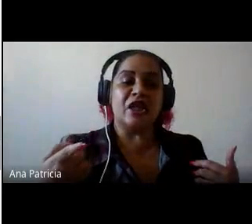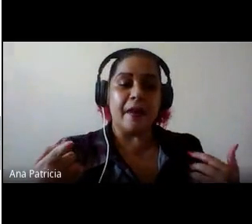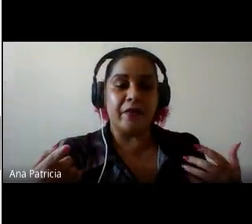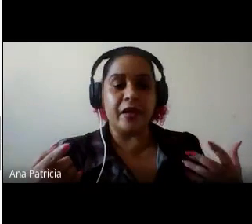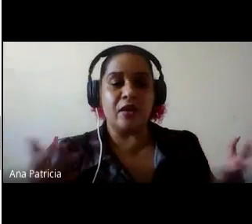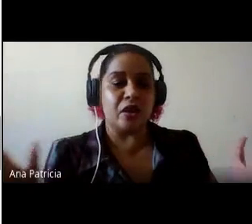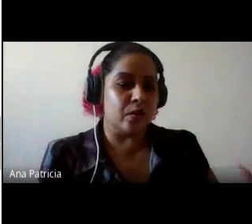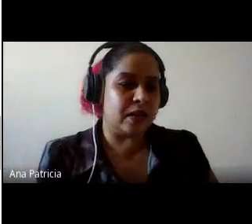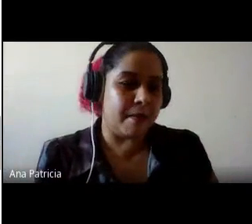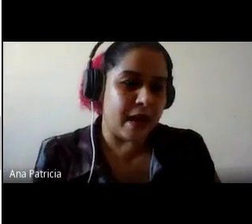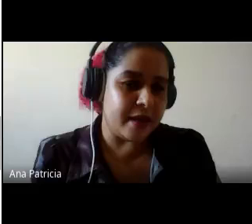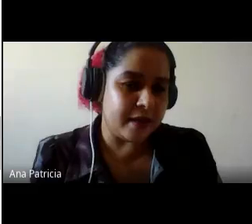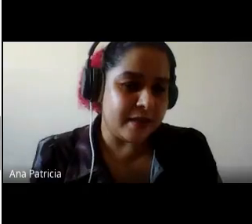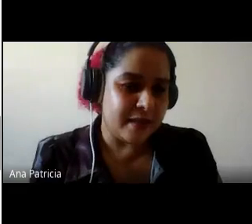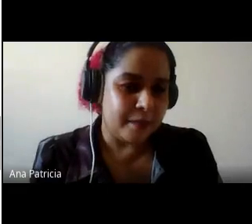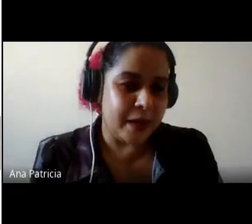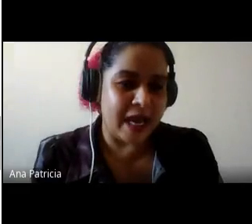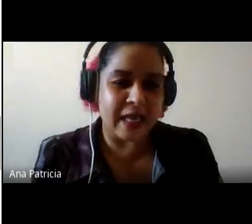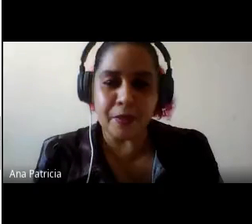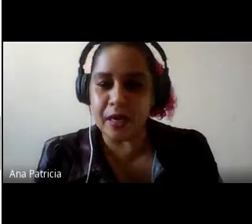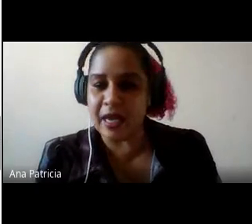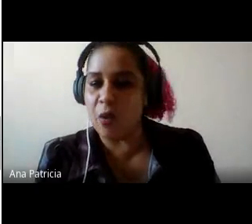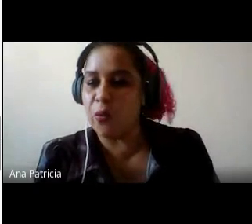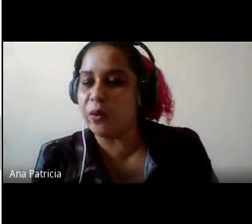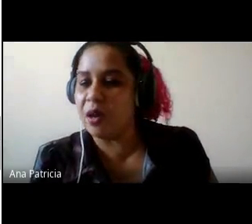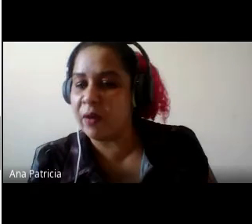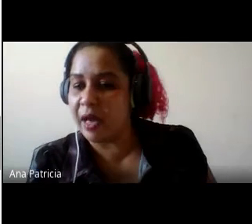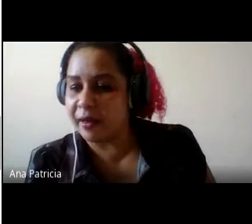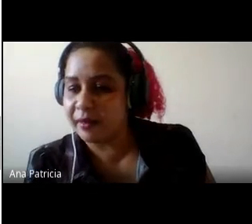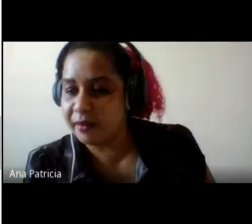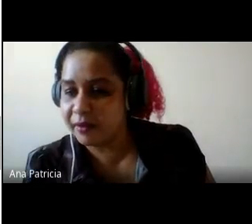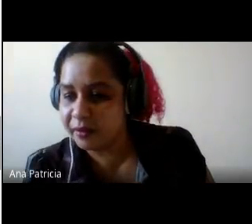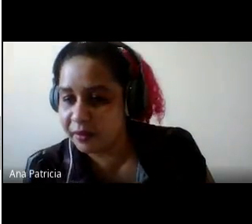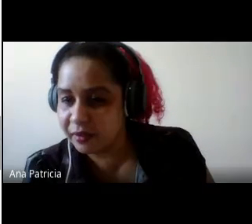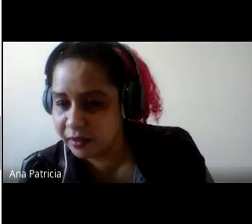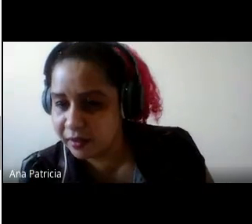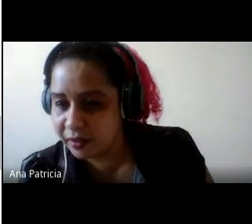Seja bem-vindo, a gente usa mais para recepcionar em algum lugar.